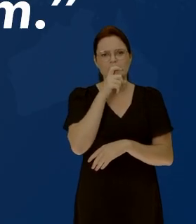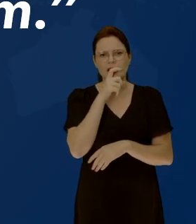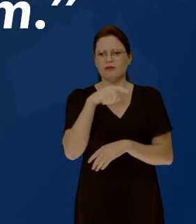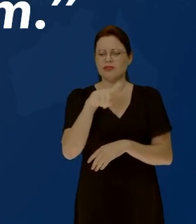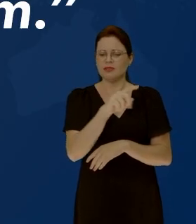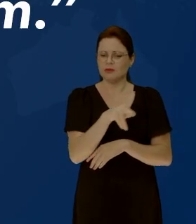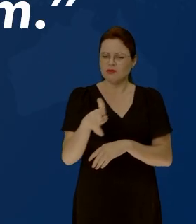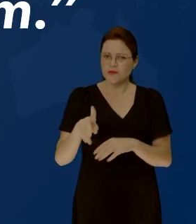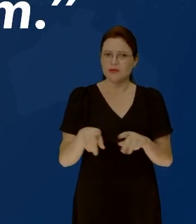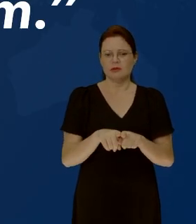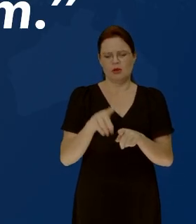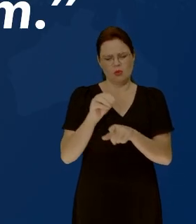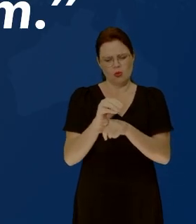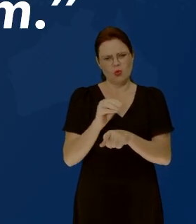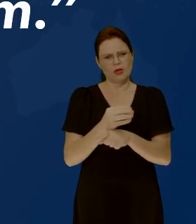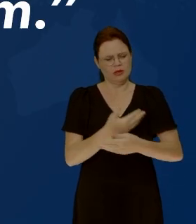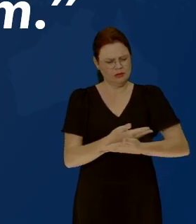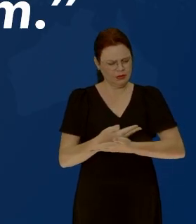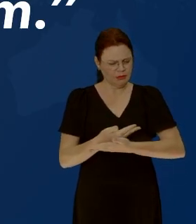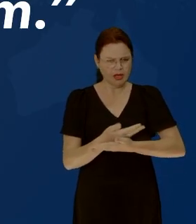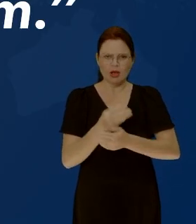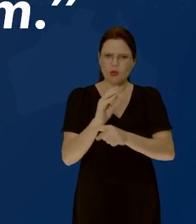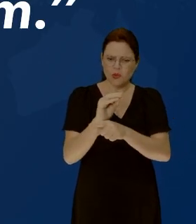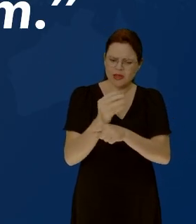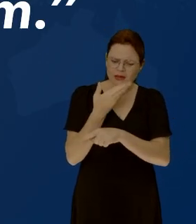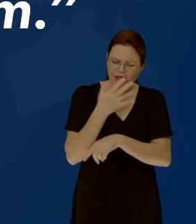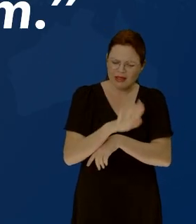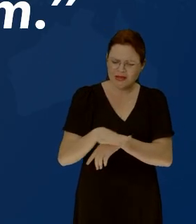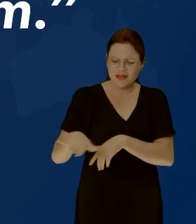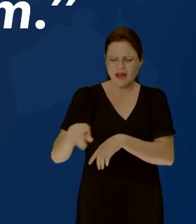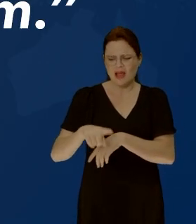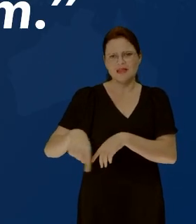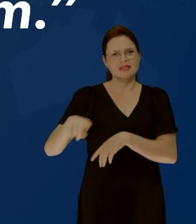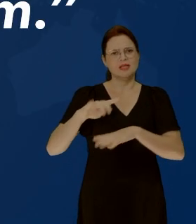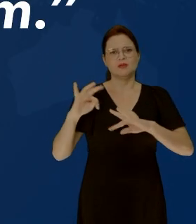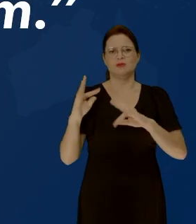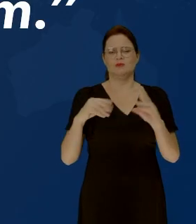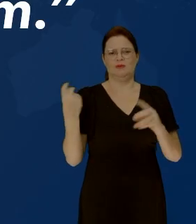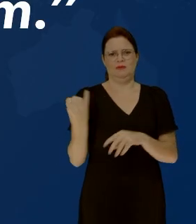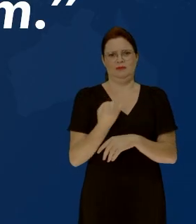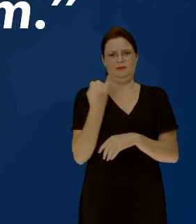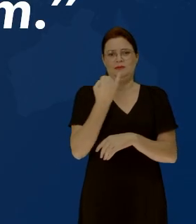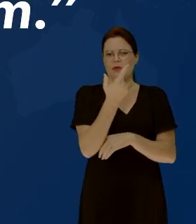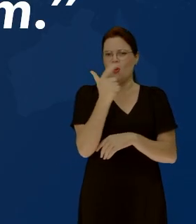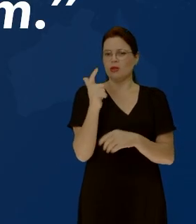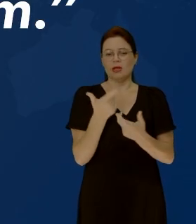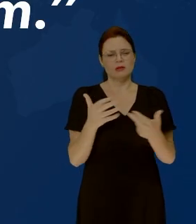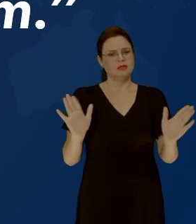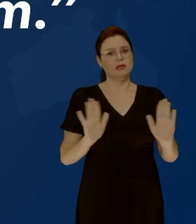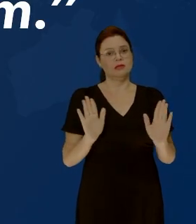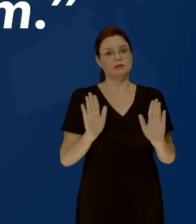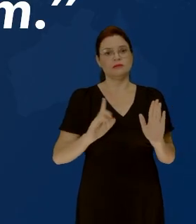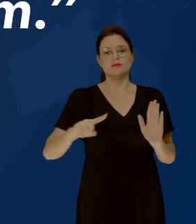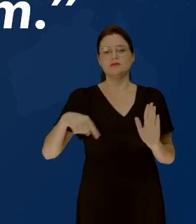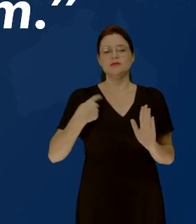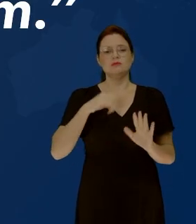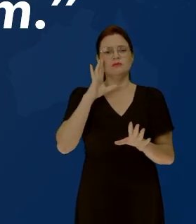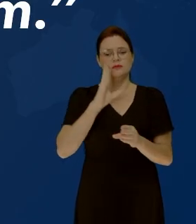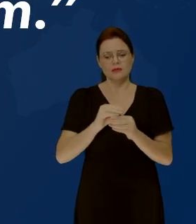professoras, não deixe. Cuide dos nenéns, cuide das nossas crianças. É tudo que nós temos. Nós não temos outra coisa. Nós só temos o